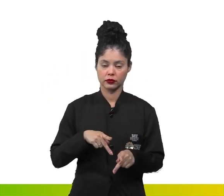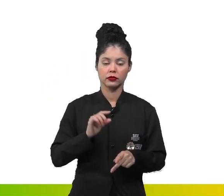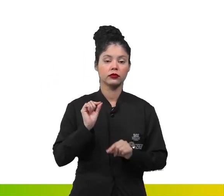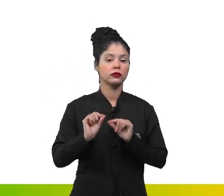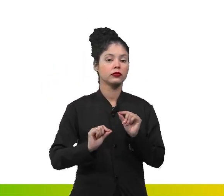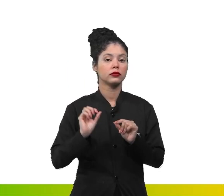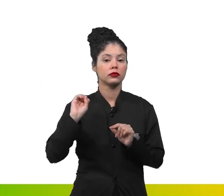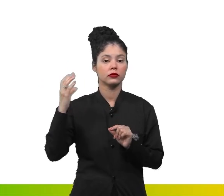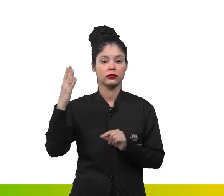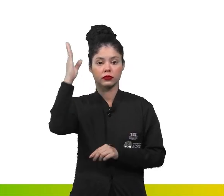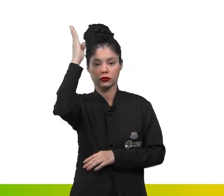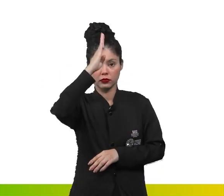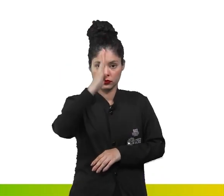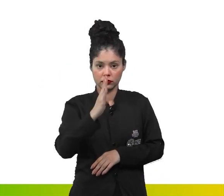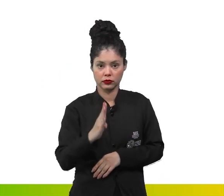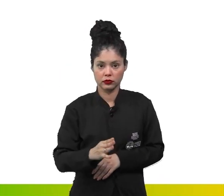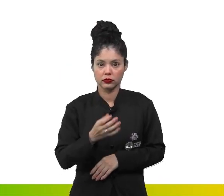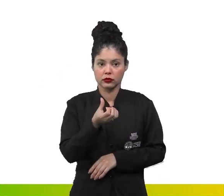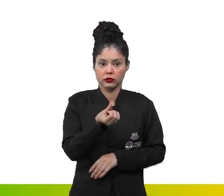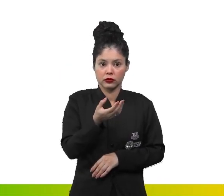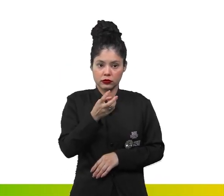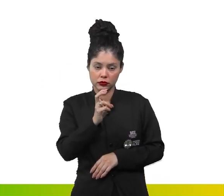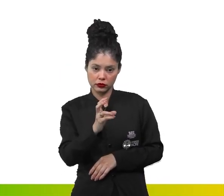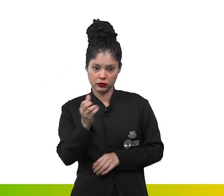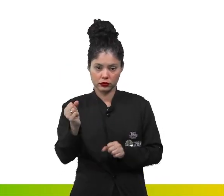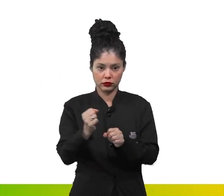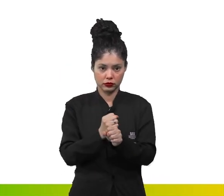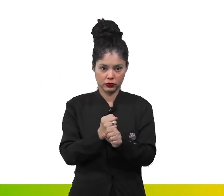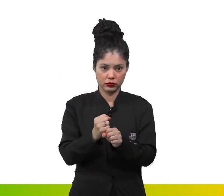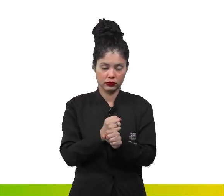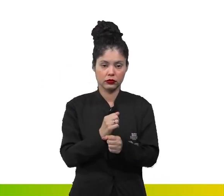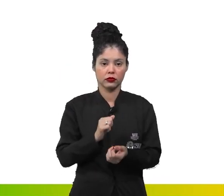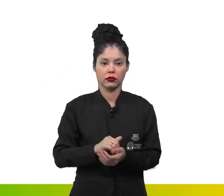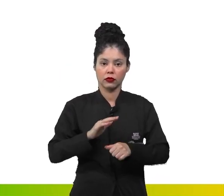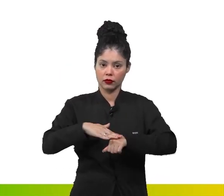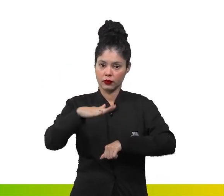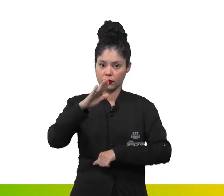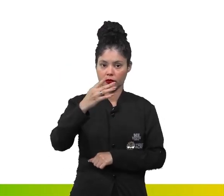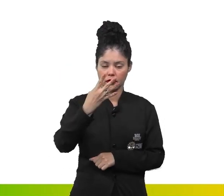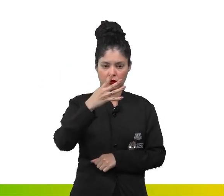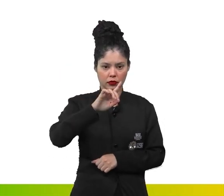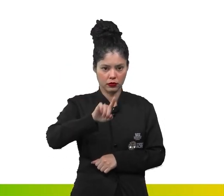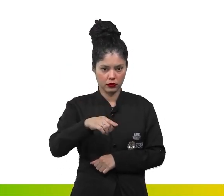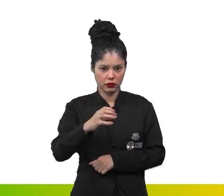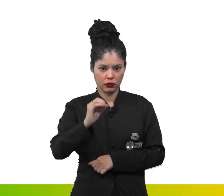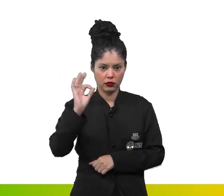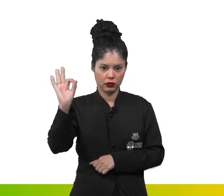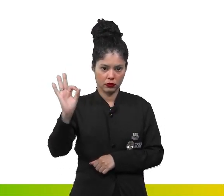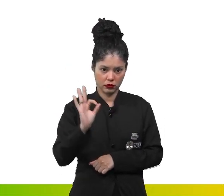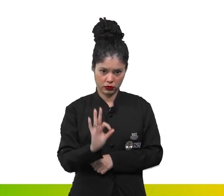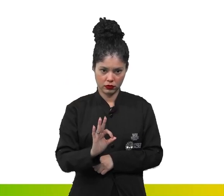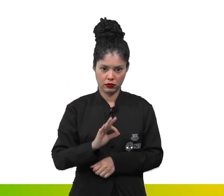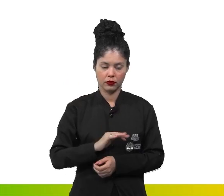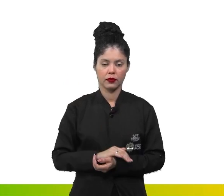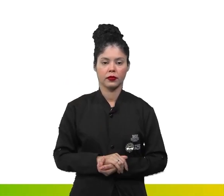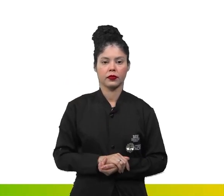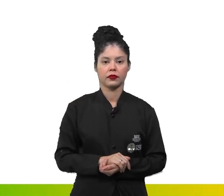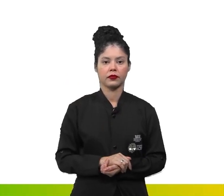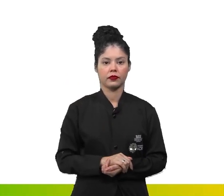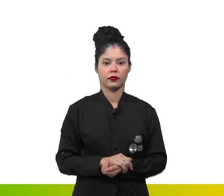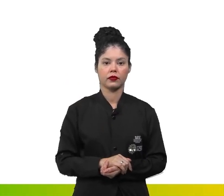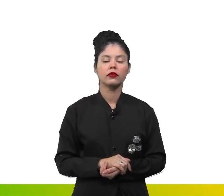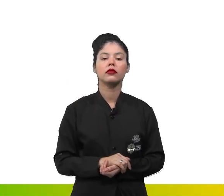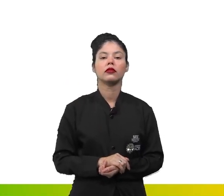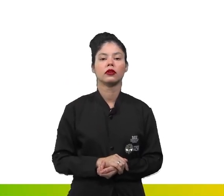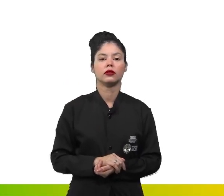que acontecia? A população brasileira com 65 anos ou mais representava apenas, olha que